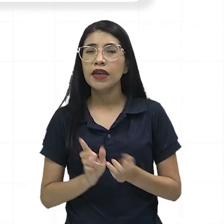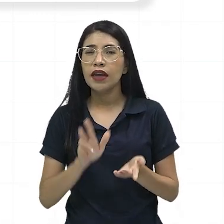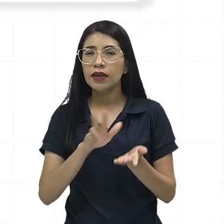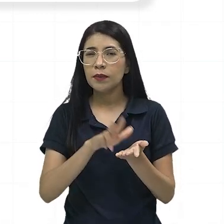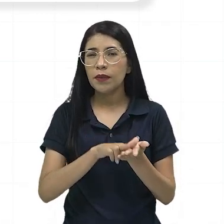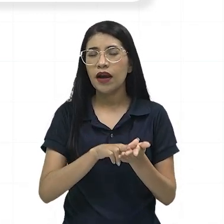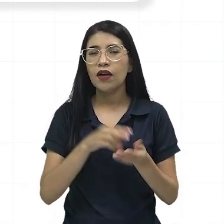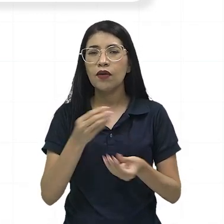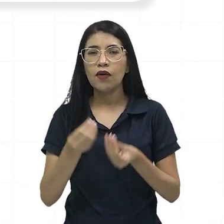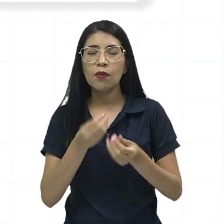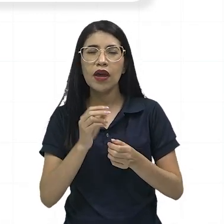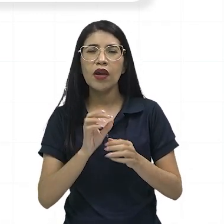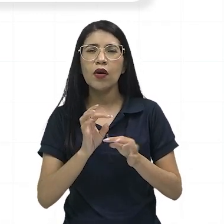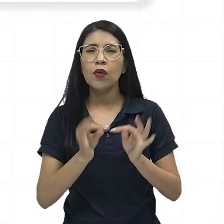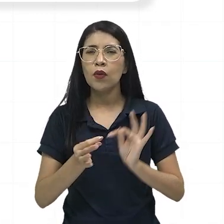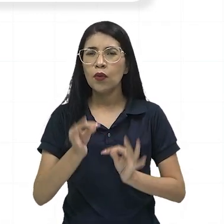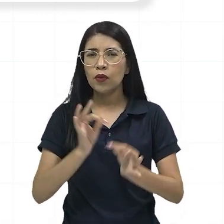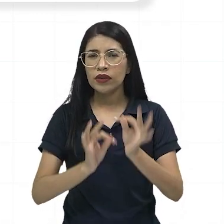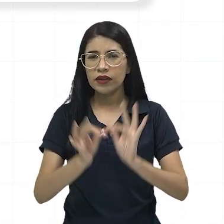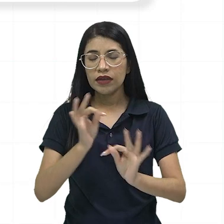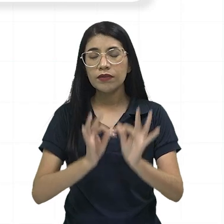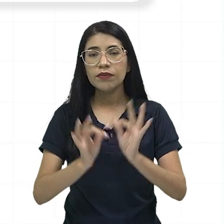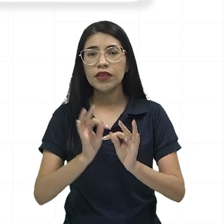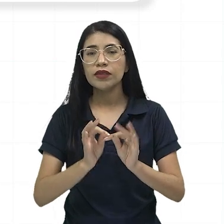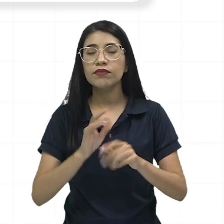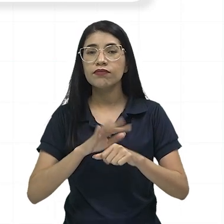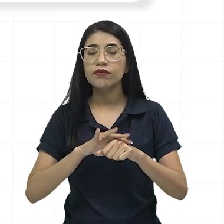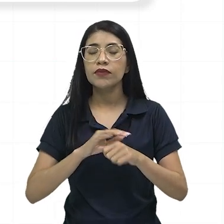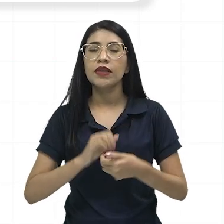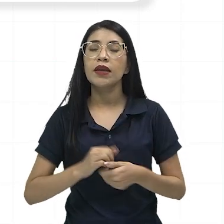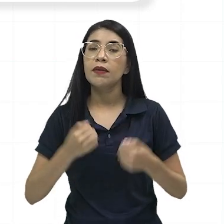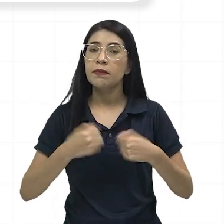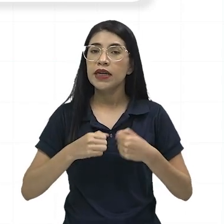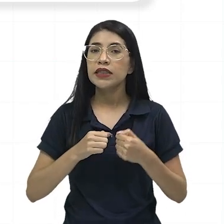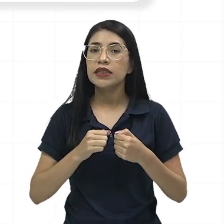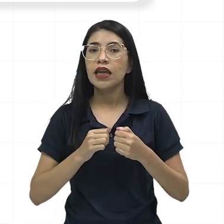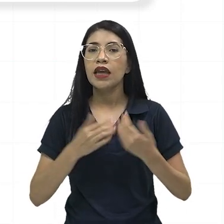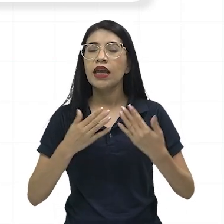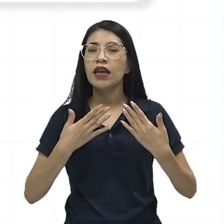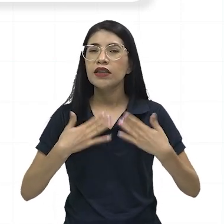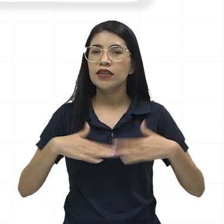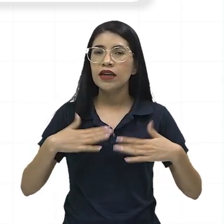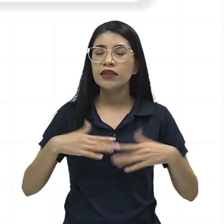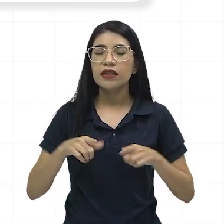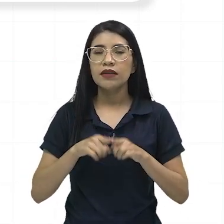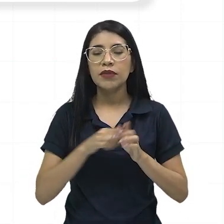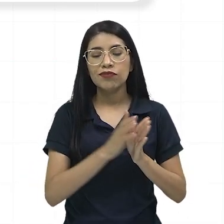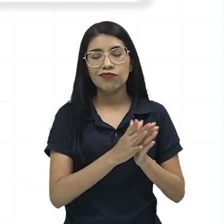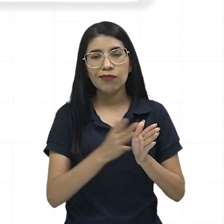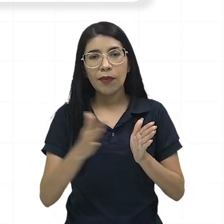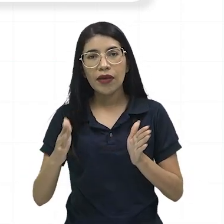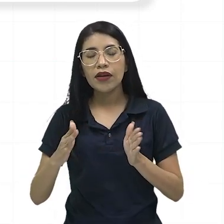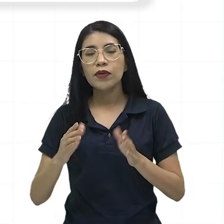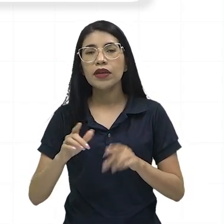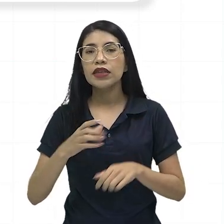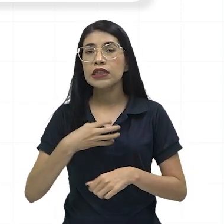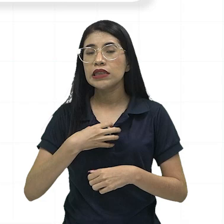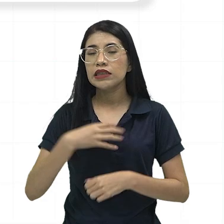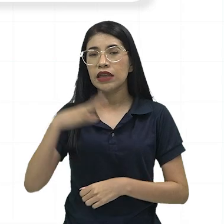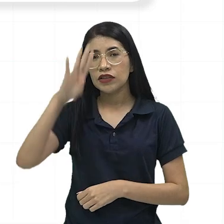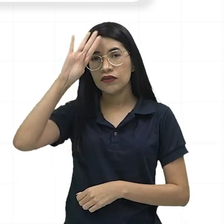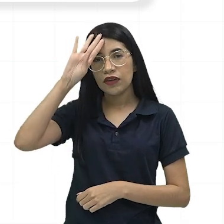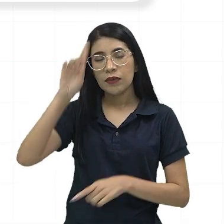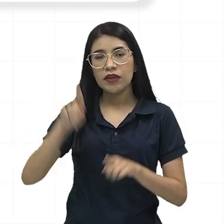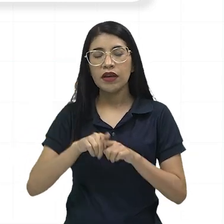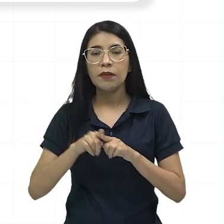o tratamento, na verdade, dessa doença é o repouso relativo enquanto durar essa febre, né, estímulo à ingestão